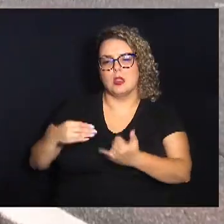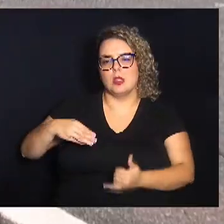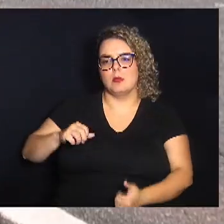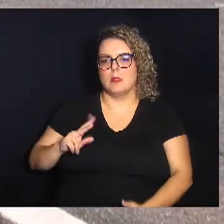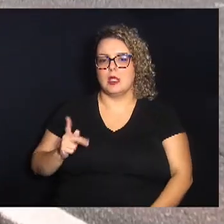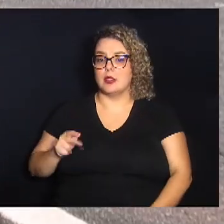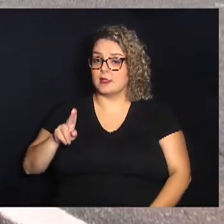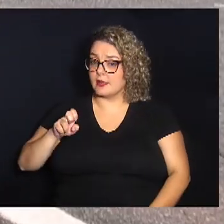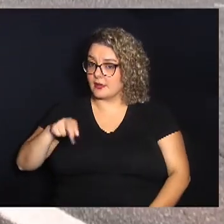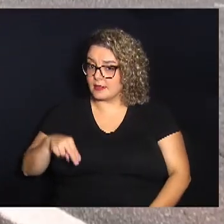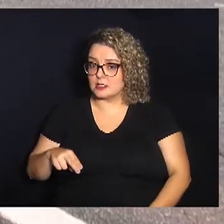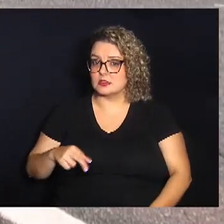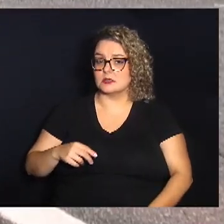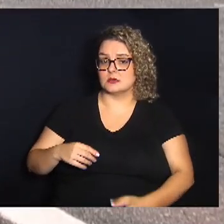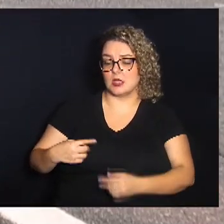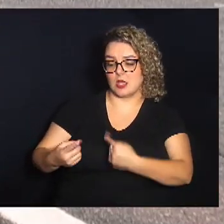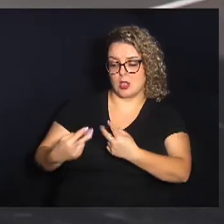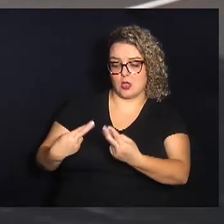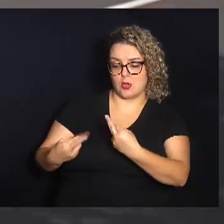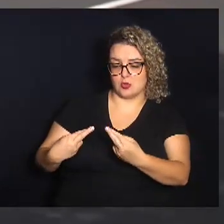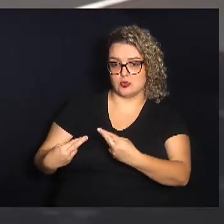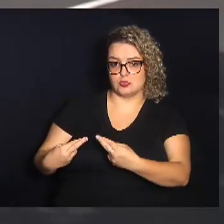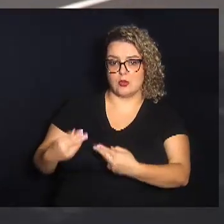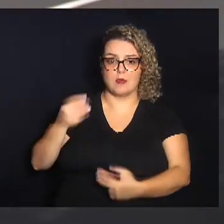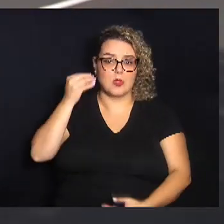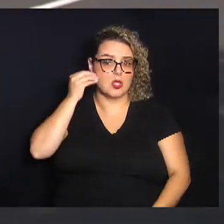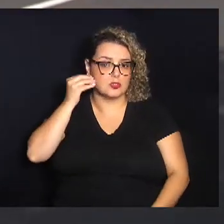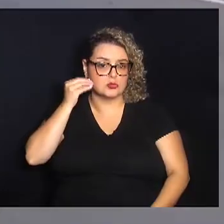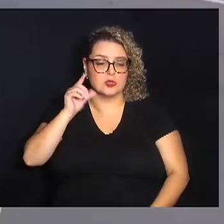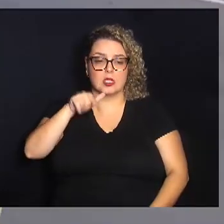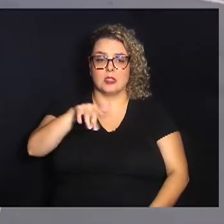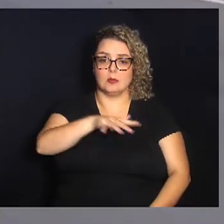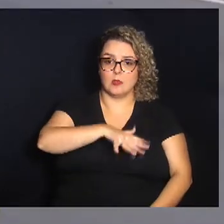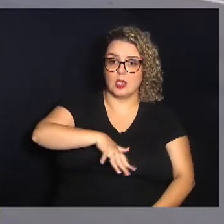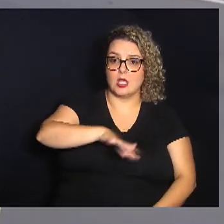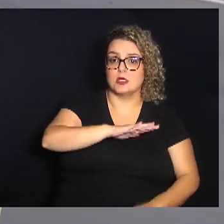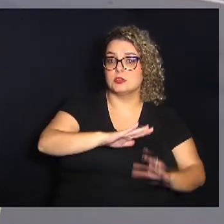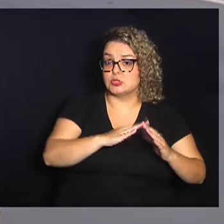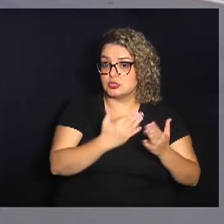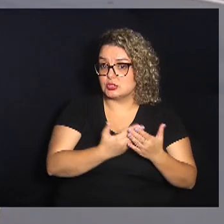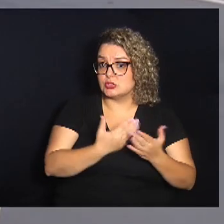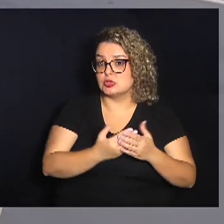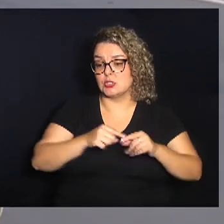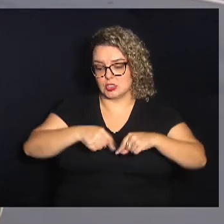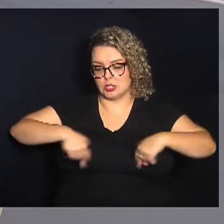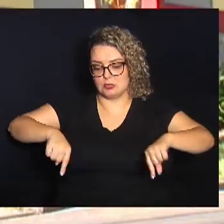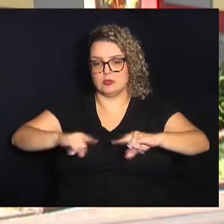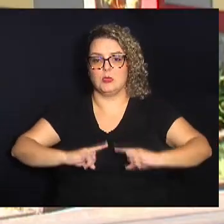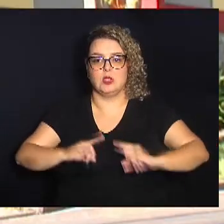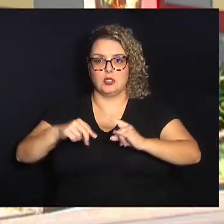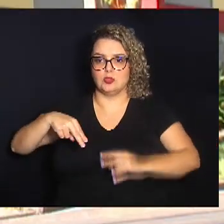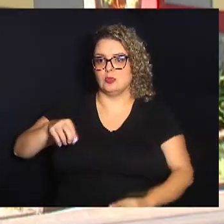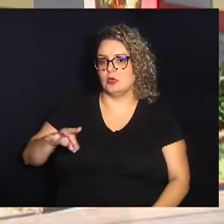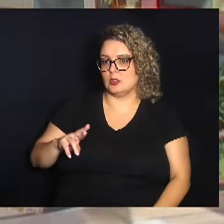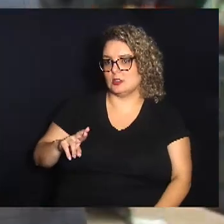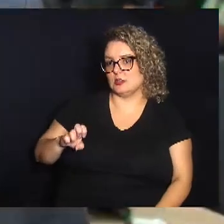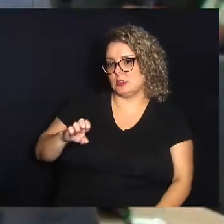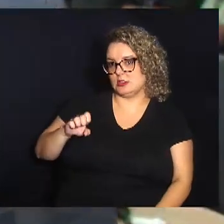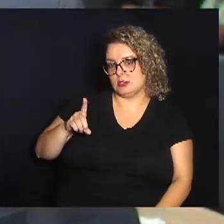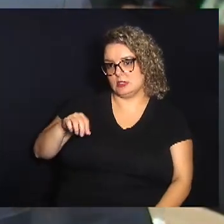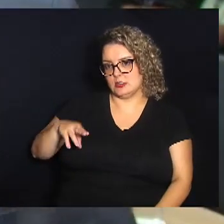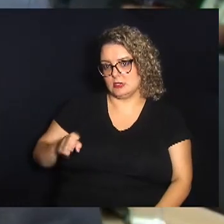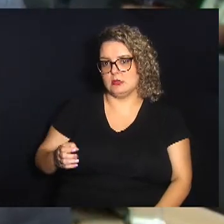Mackenzie, a rodovia Dom Pedro e depois a região ali das escolas e dos condomínios, né, Notre Dame, Mepelbé